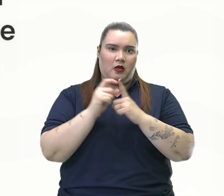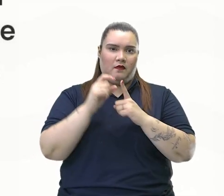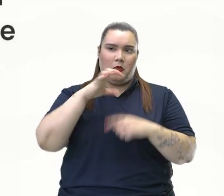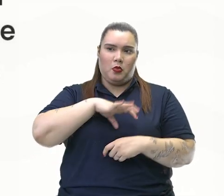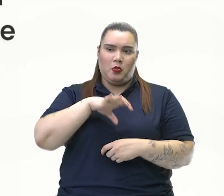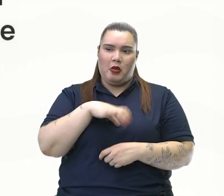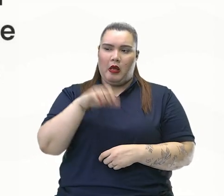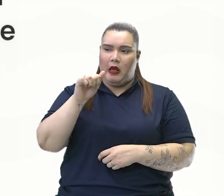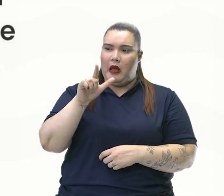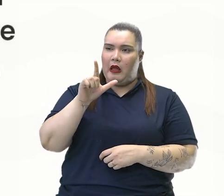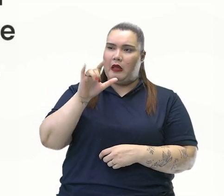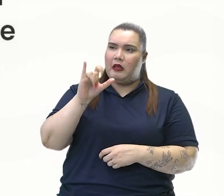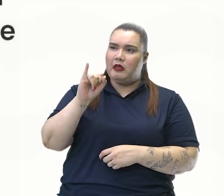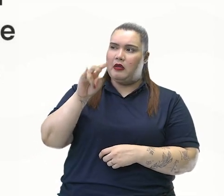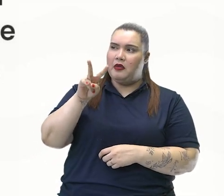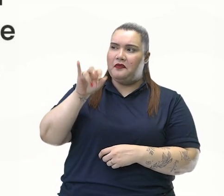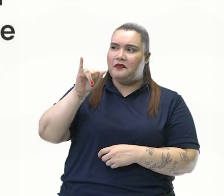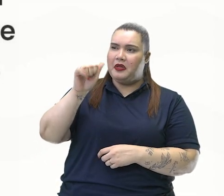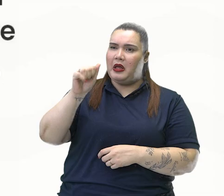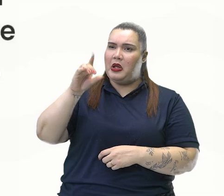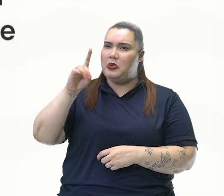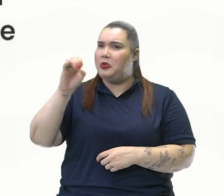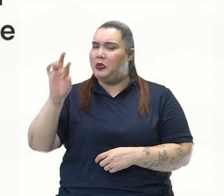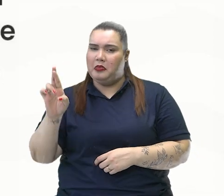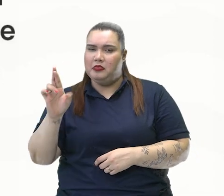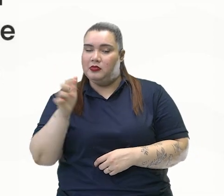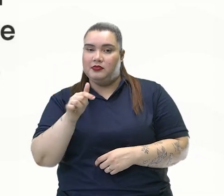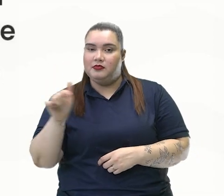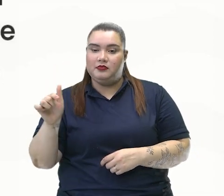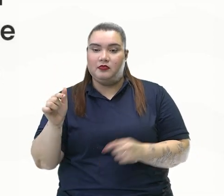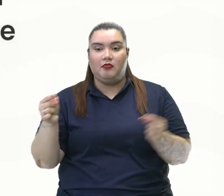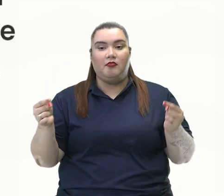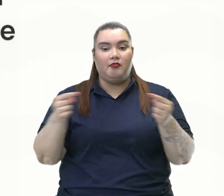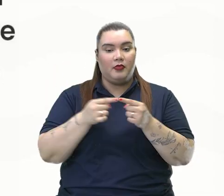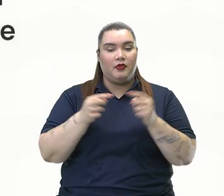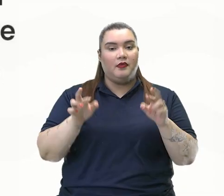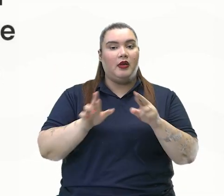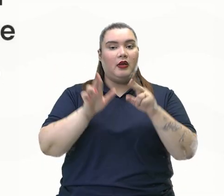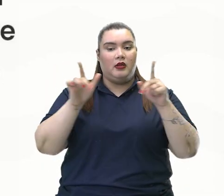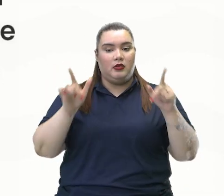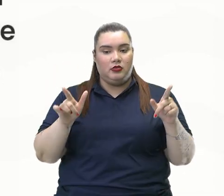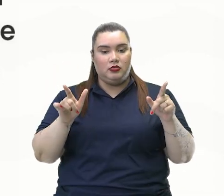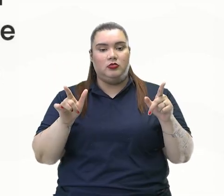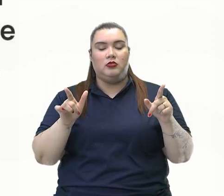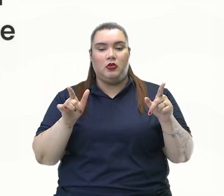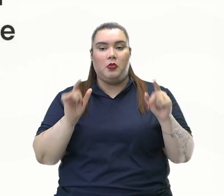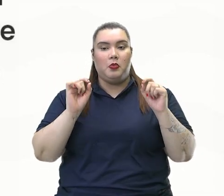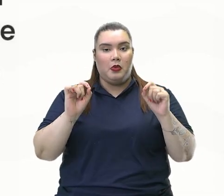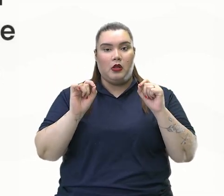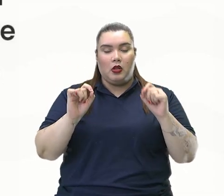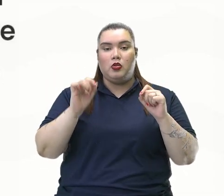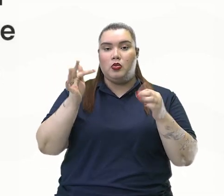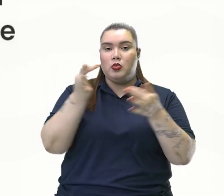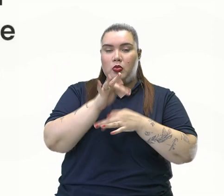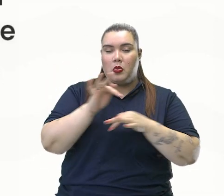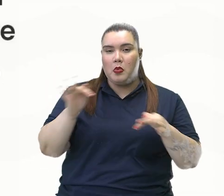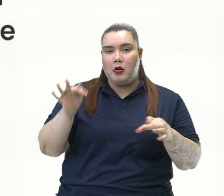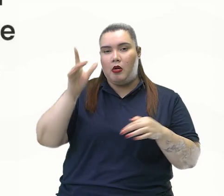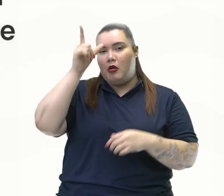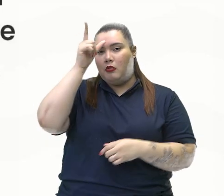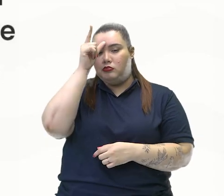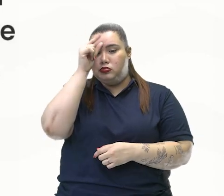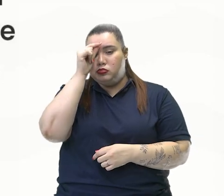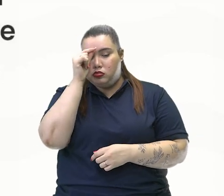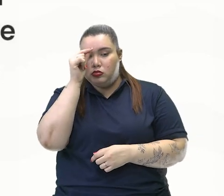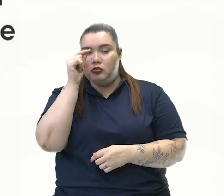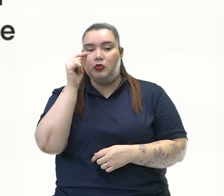mas é algo que vai aliviar a dor, né? Então, alivia a dor que ou através de,